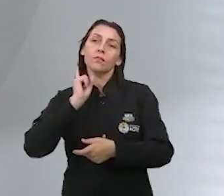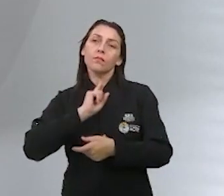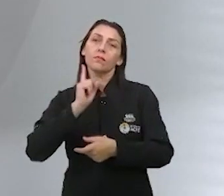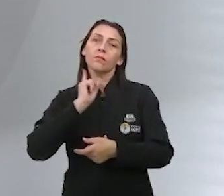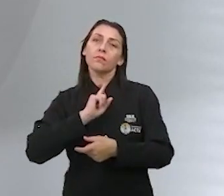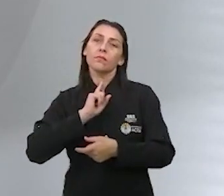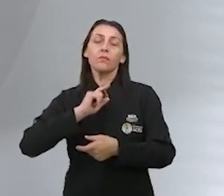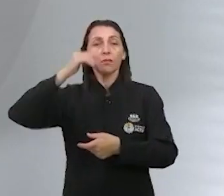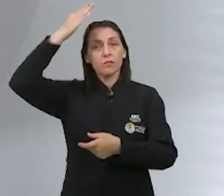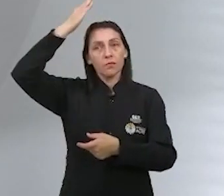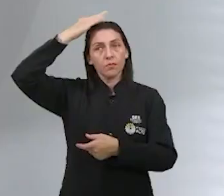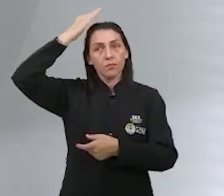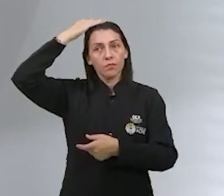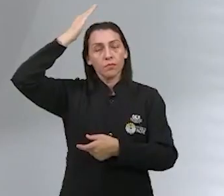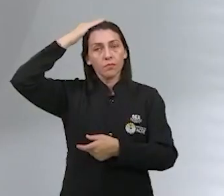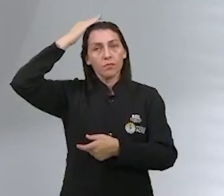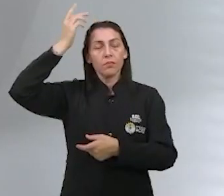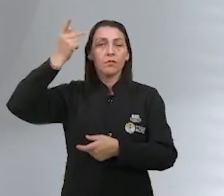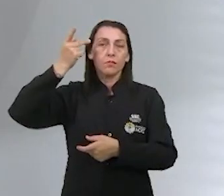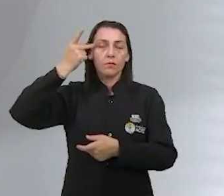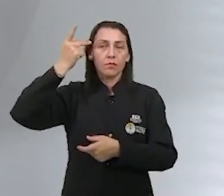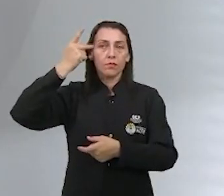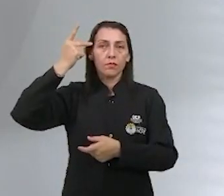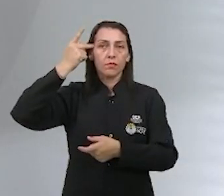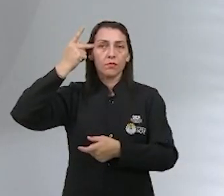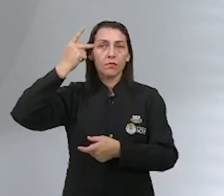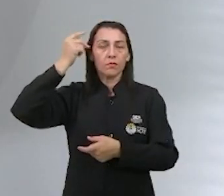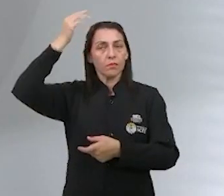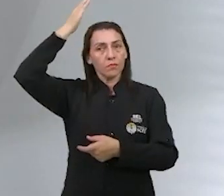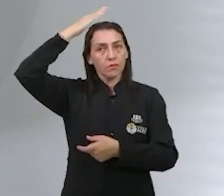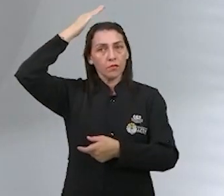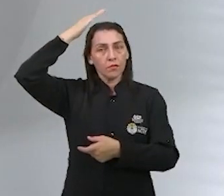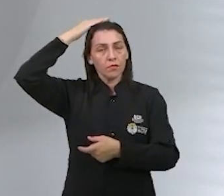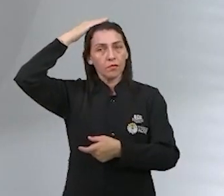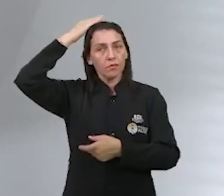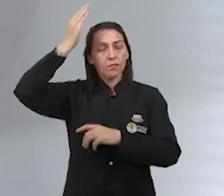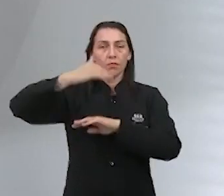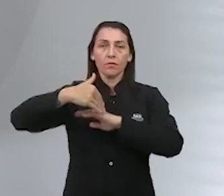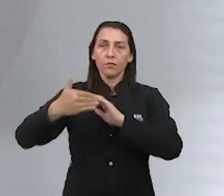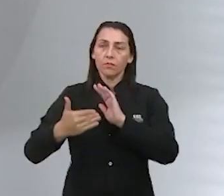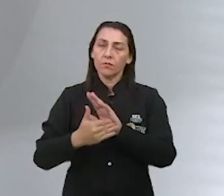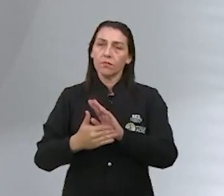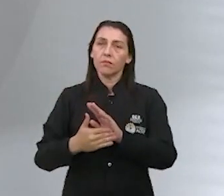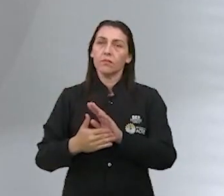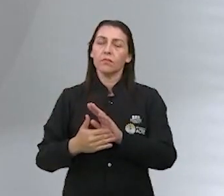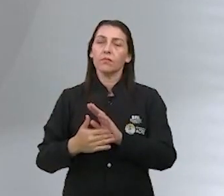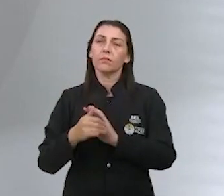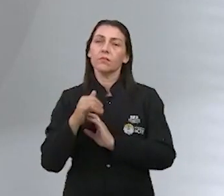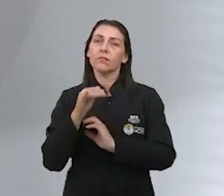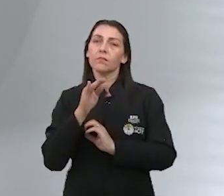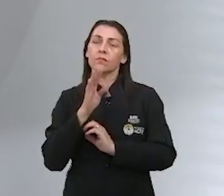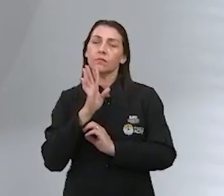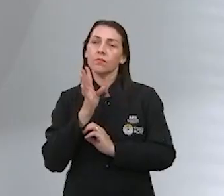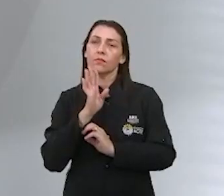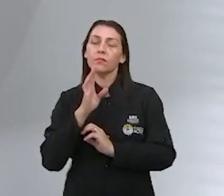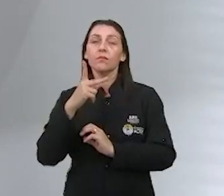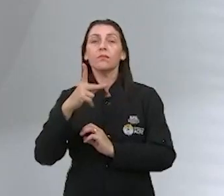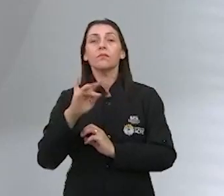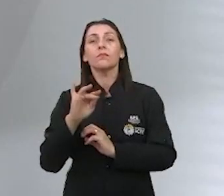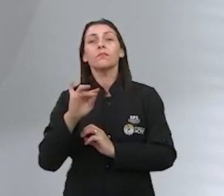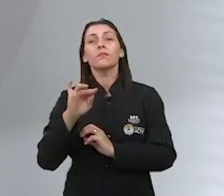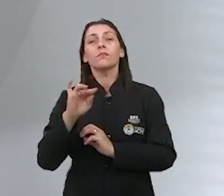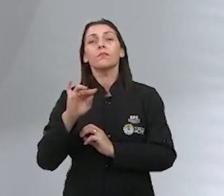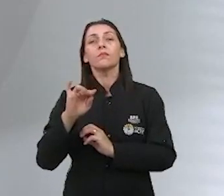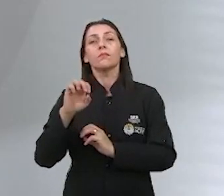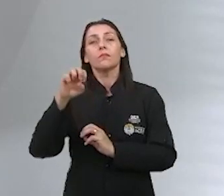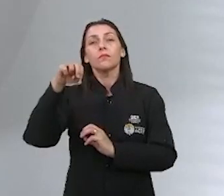e o Paraná. Então pegava São Paulo, pegava o Paraná praticamente todo, e é uma mata conhecida como mata do pinhão, tá?